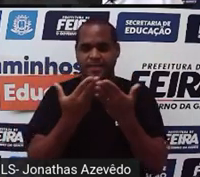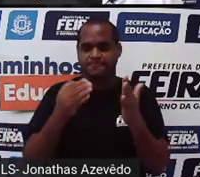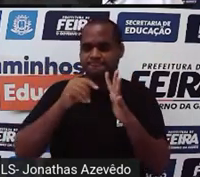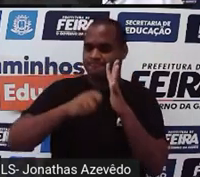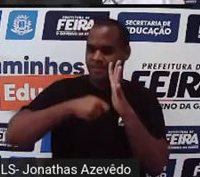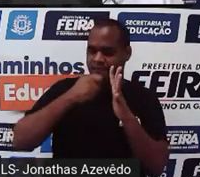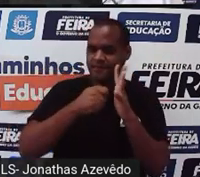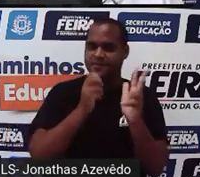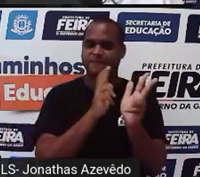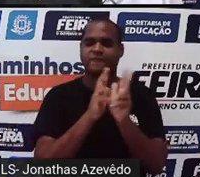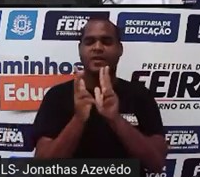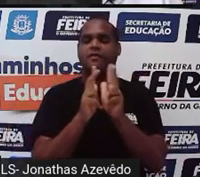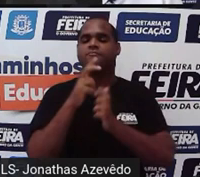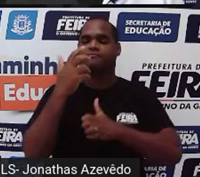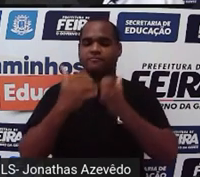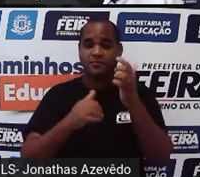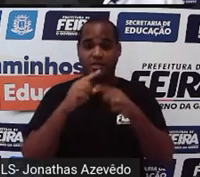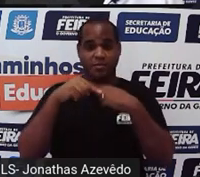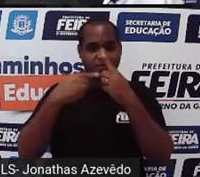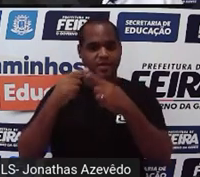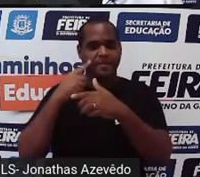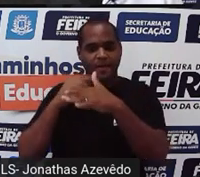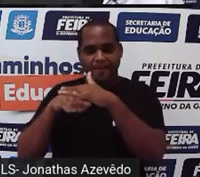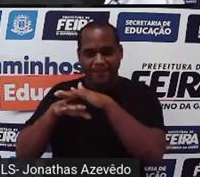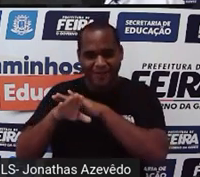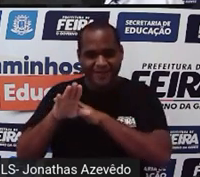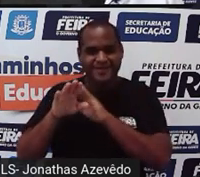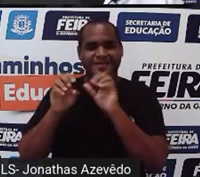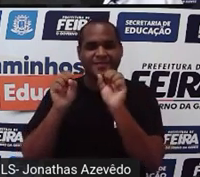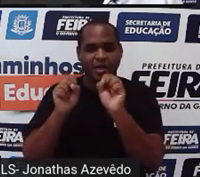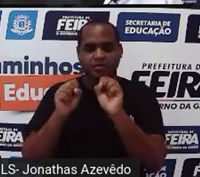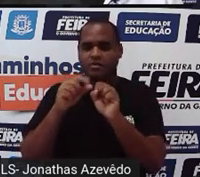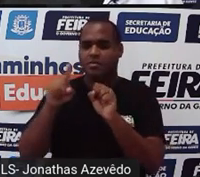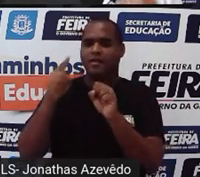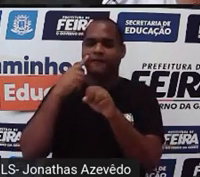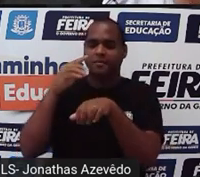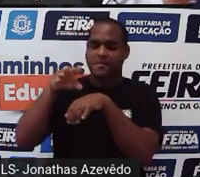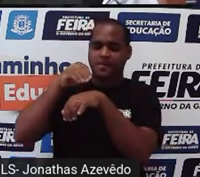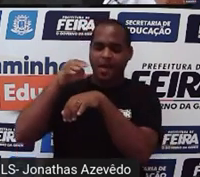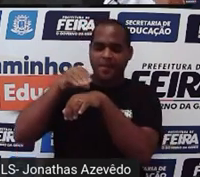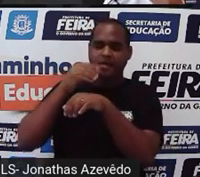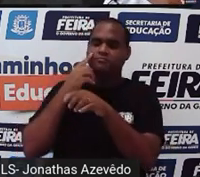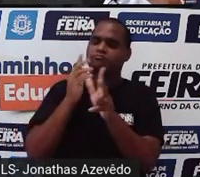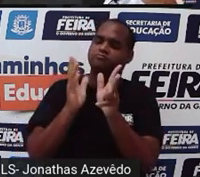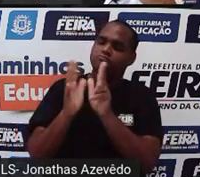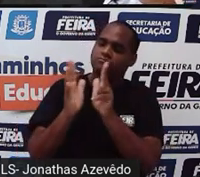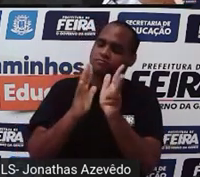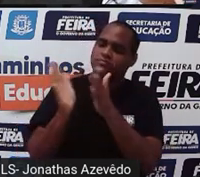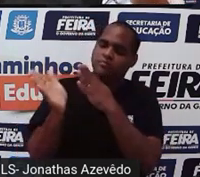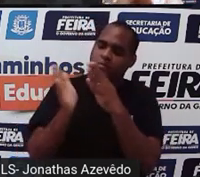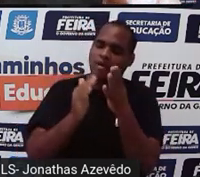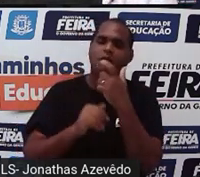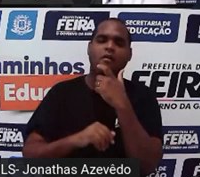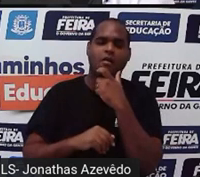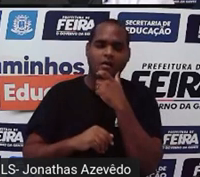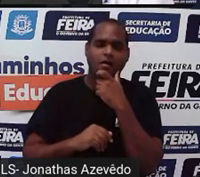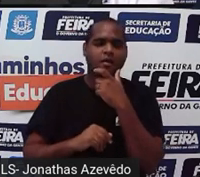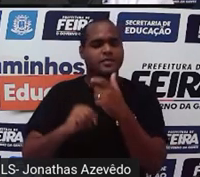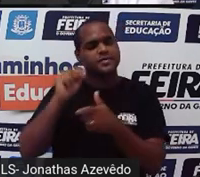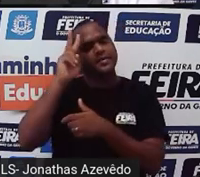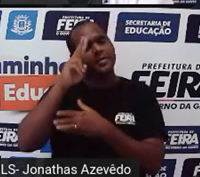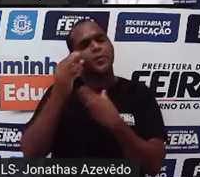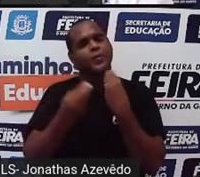gravar esse áudio é que depois você pode guardar esse áudio e depois você pode ouvir esse áudio né para